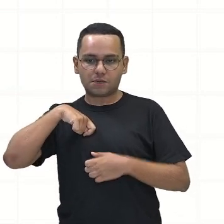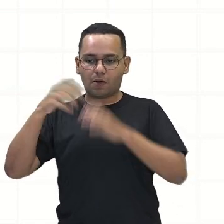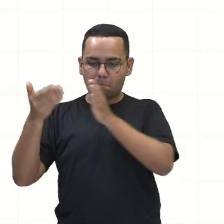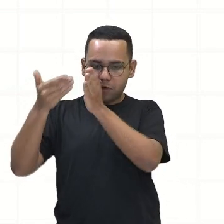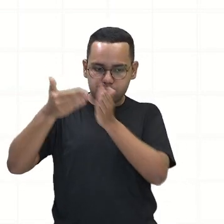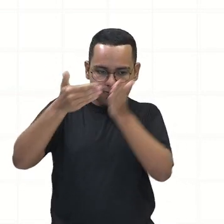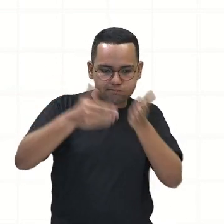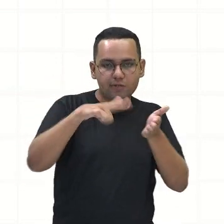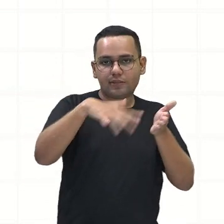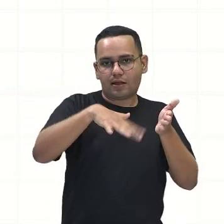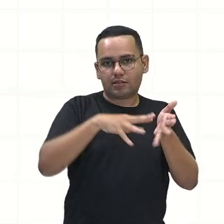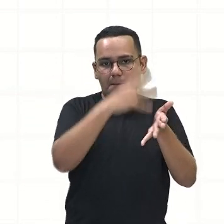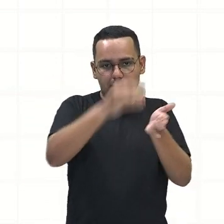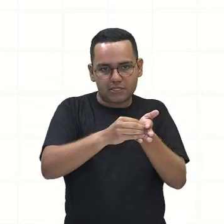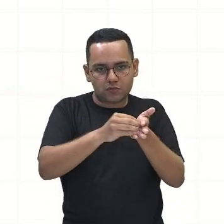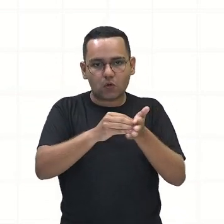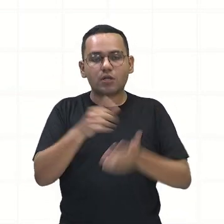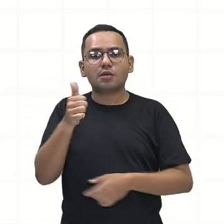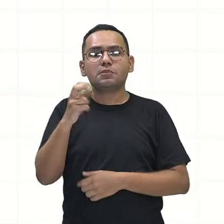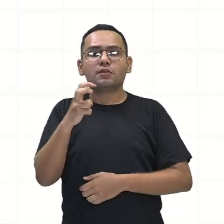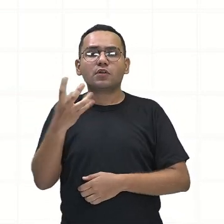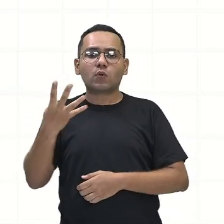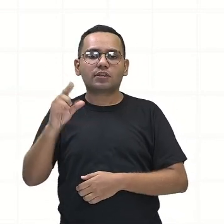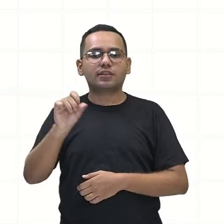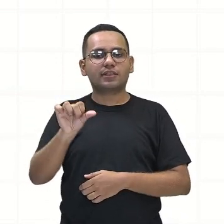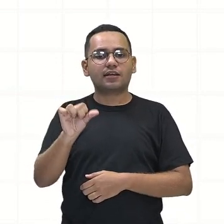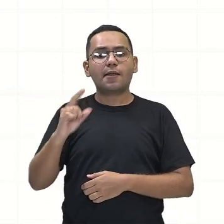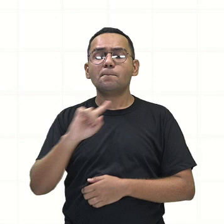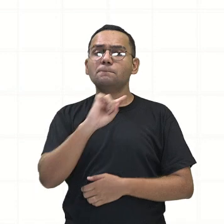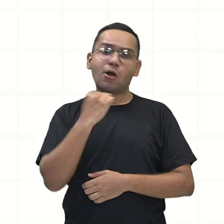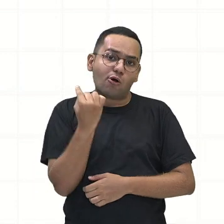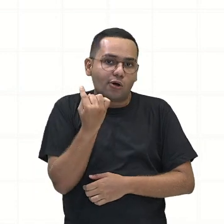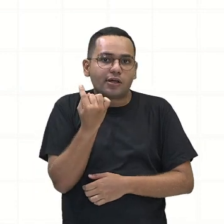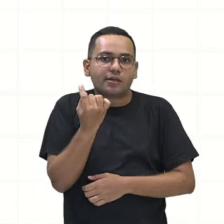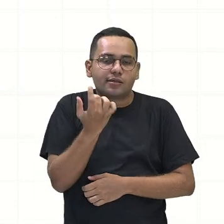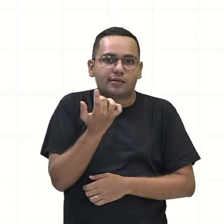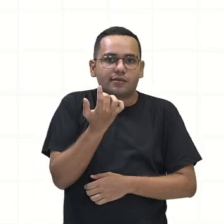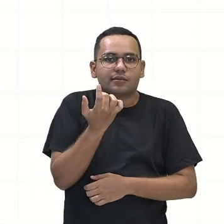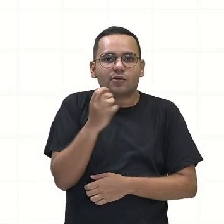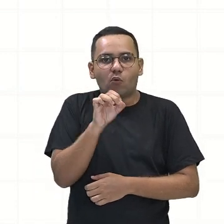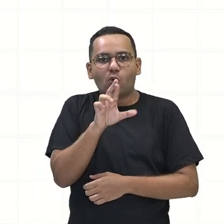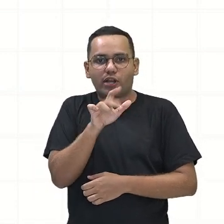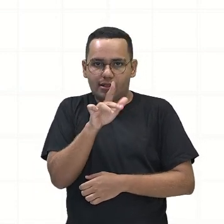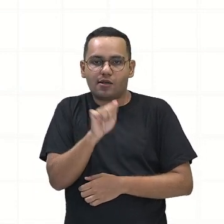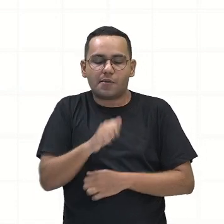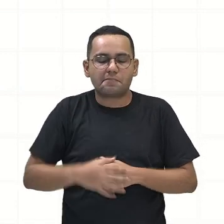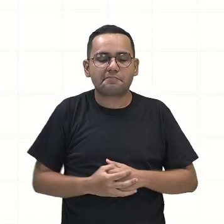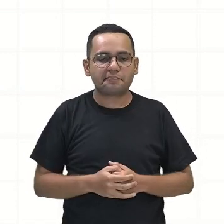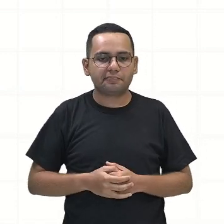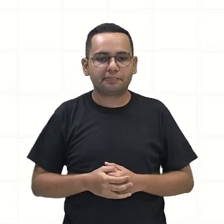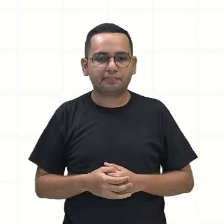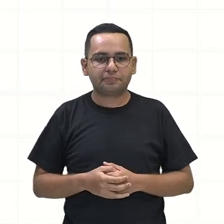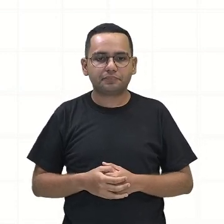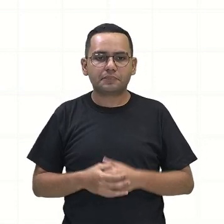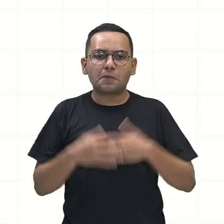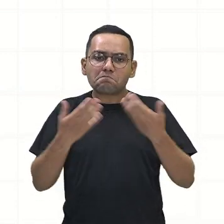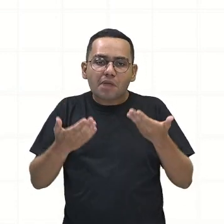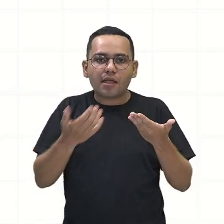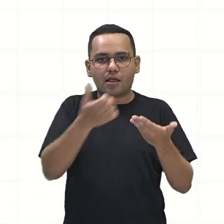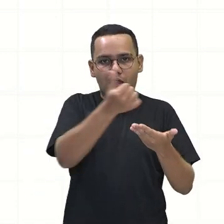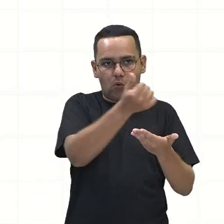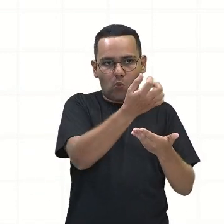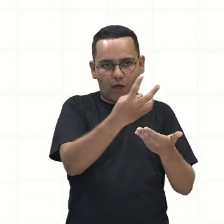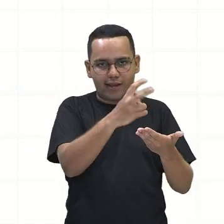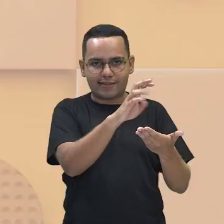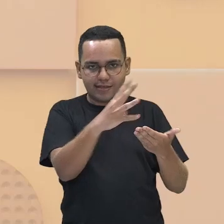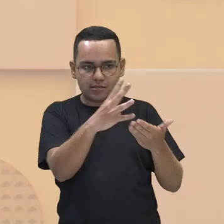exercer o poder de explorar a Amazônia. Então, ele recebe esse título, né, e esse poder de explorar a região, porém,